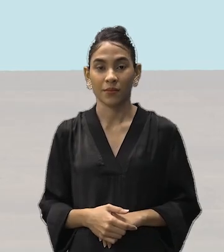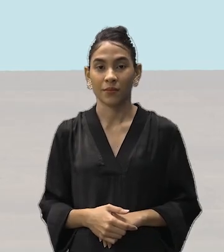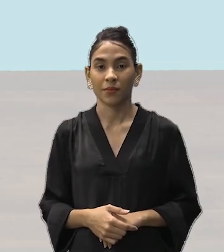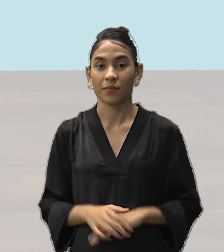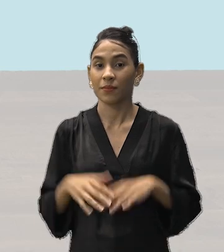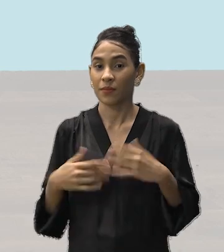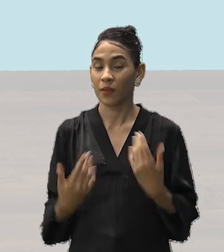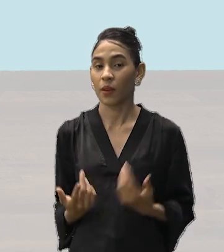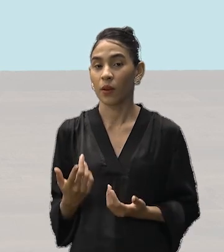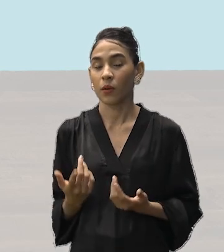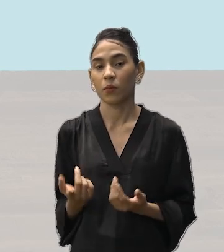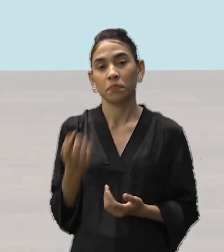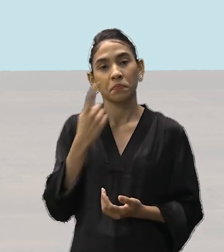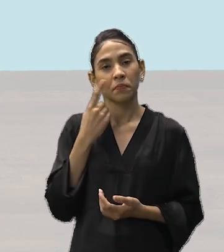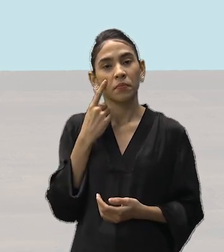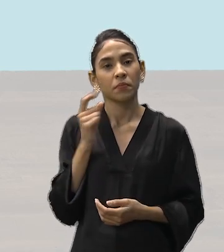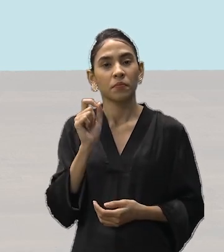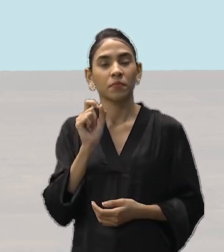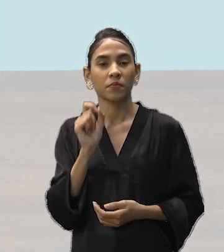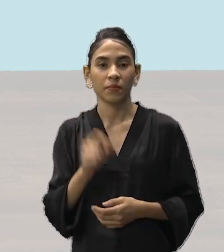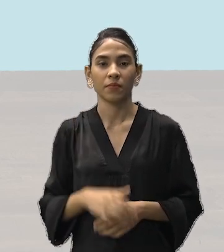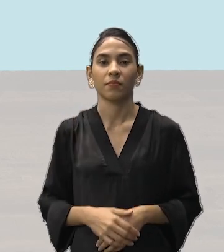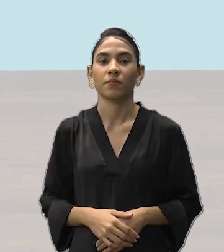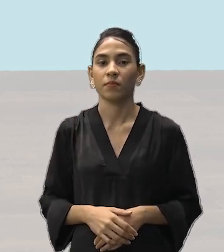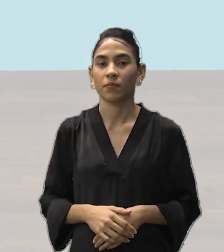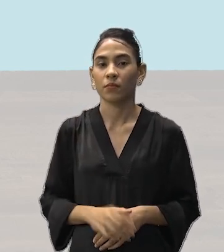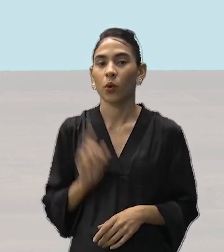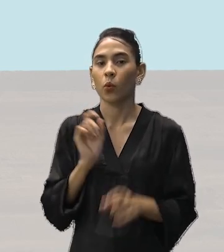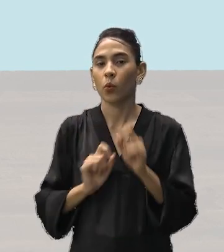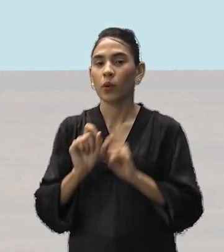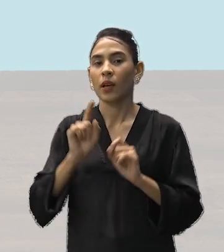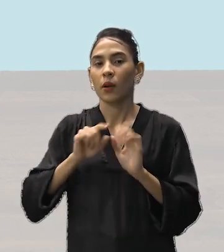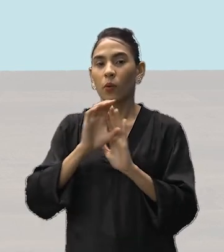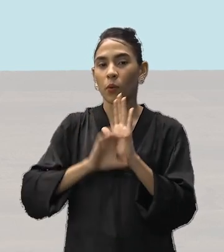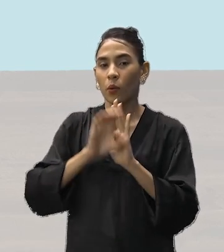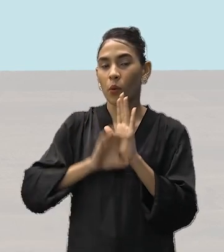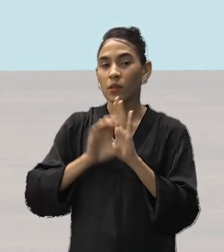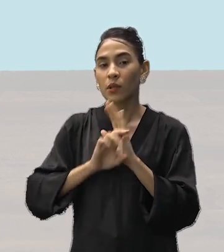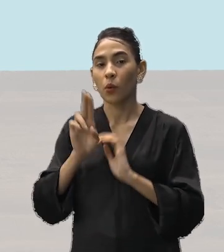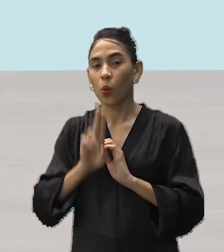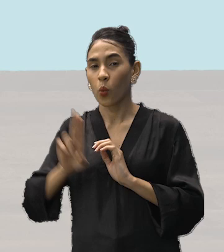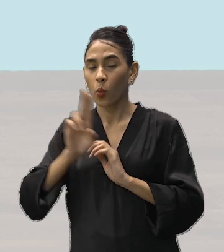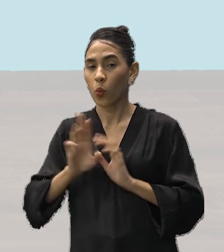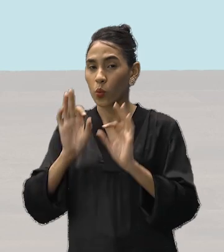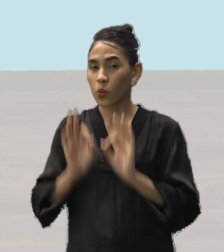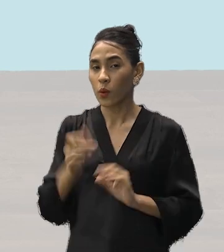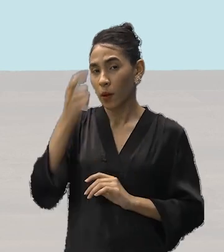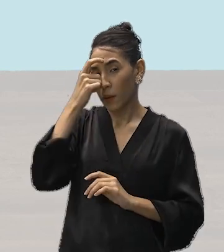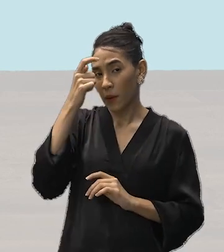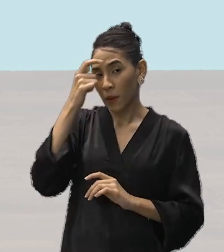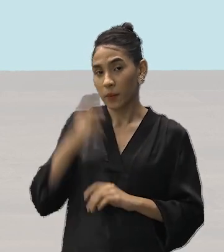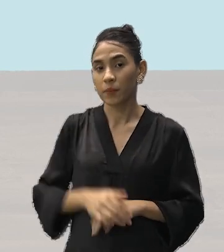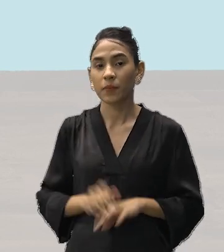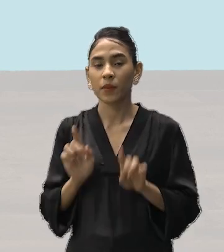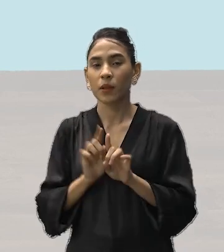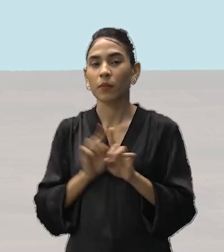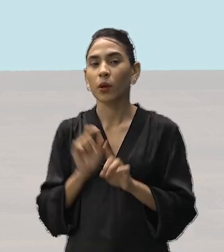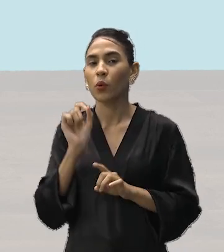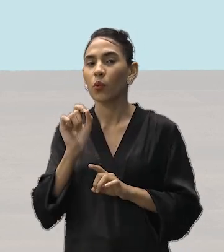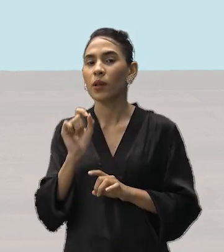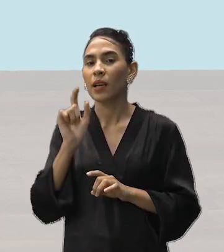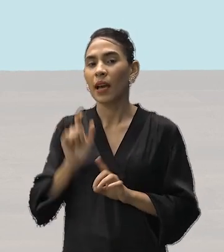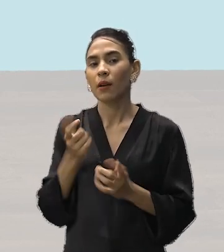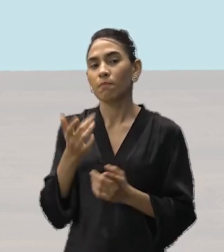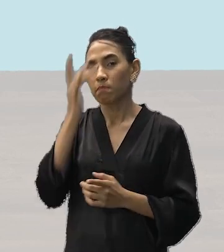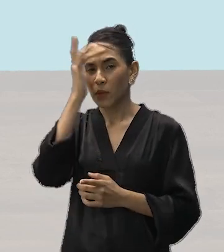Então, pessoal, a gente viu agora há pouco, o que é a definição de um consumo consciente e o que é ser um consumidor